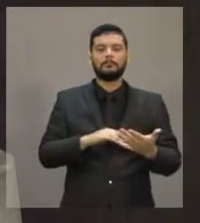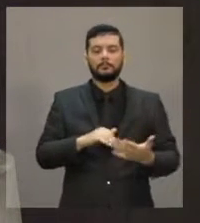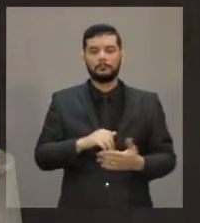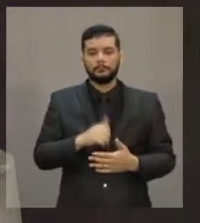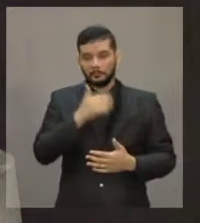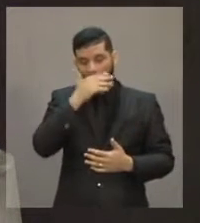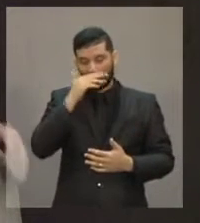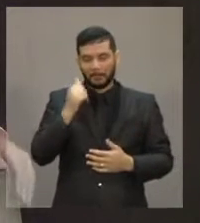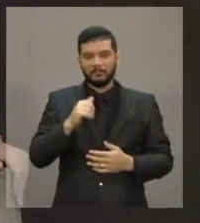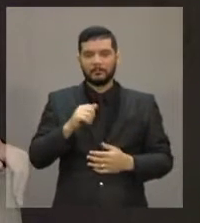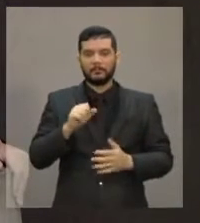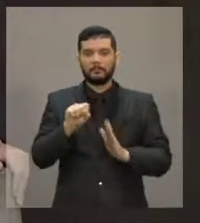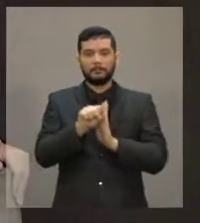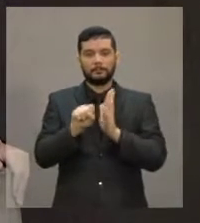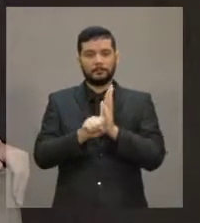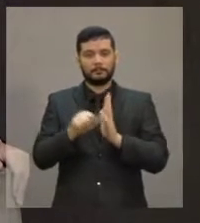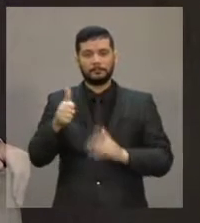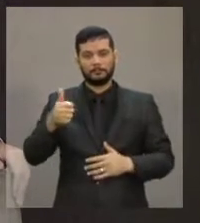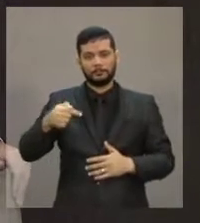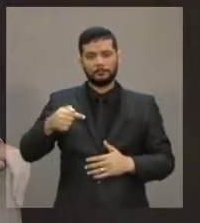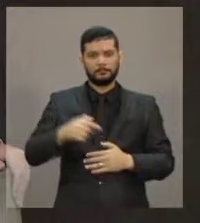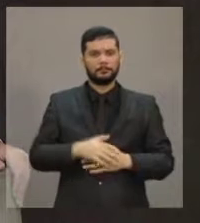XVII, sobretudo a partir da Inglaterra, em